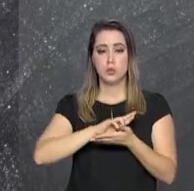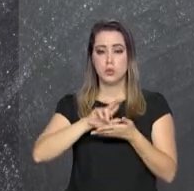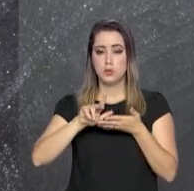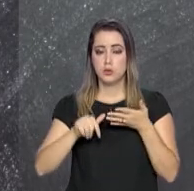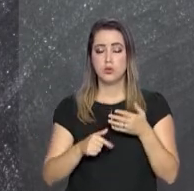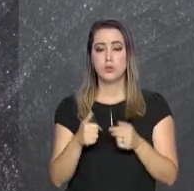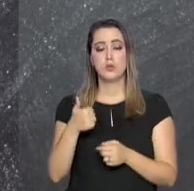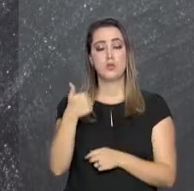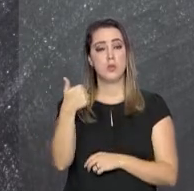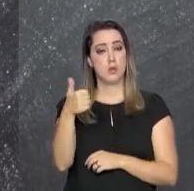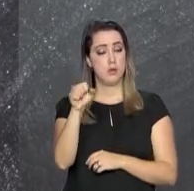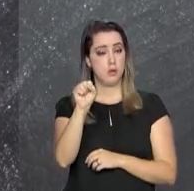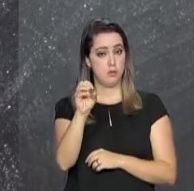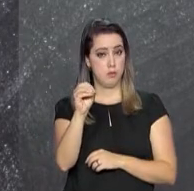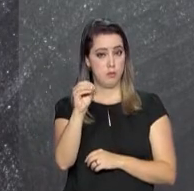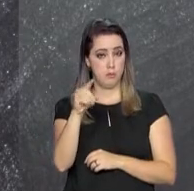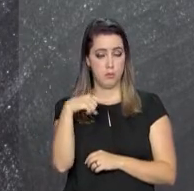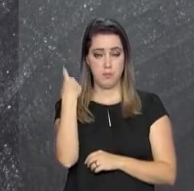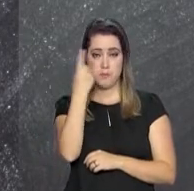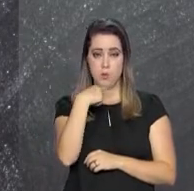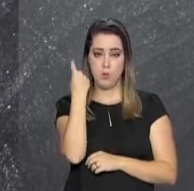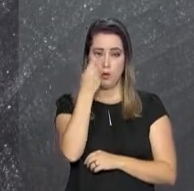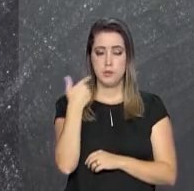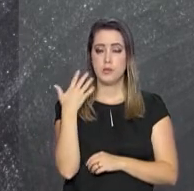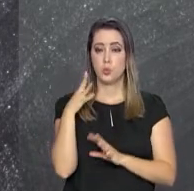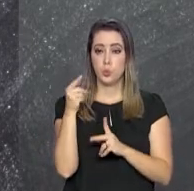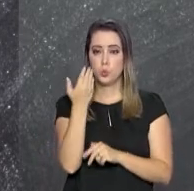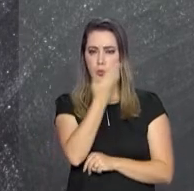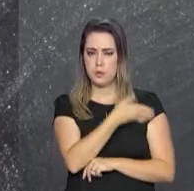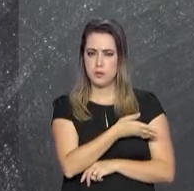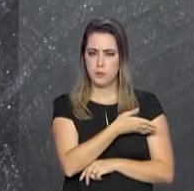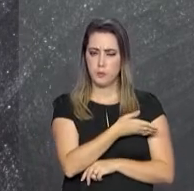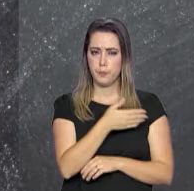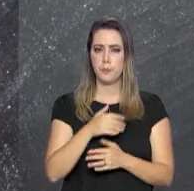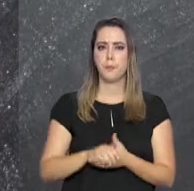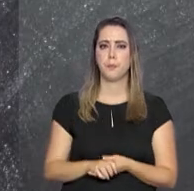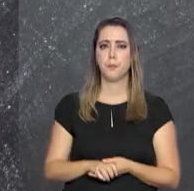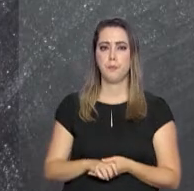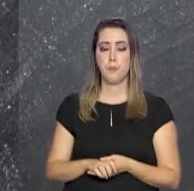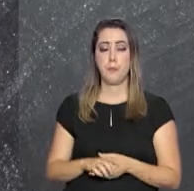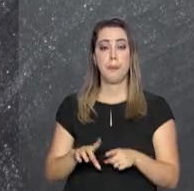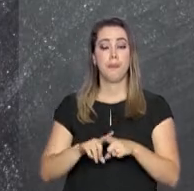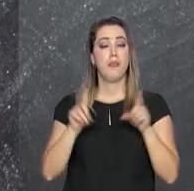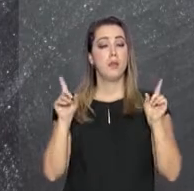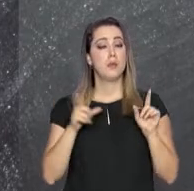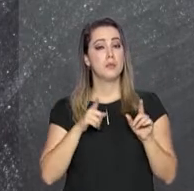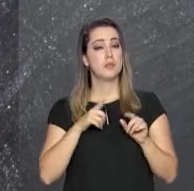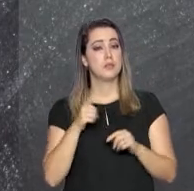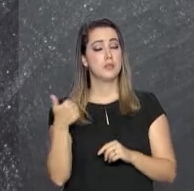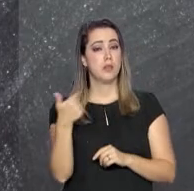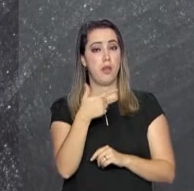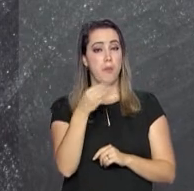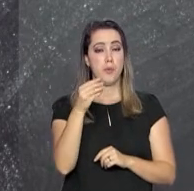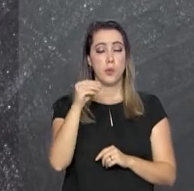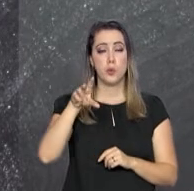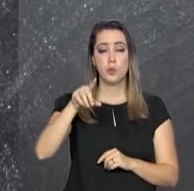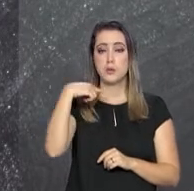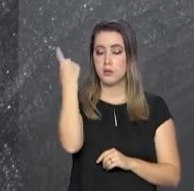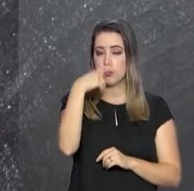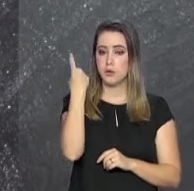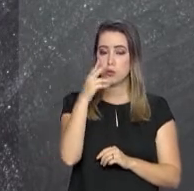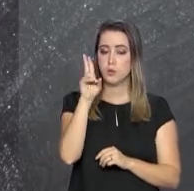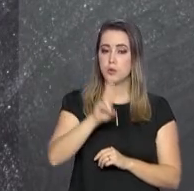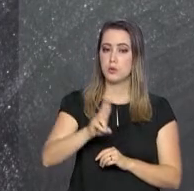ciências da natureza e ciências humanas em no máximo mil e 800 horas as demais horas vão ser